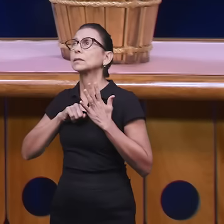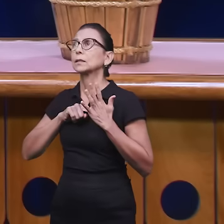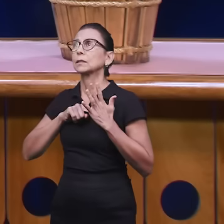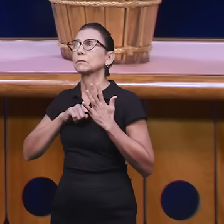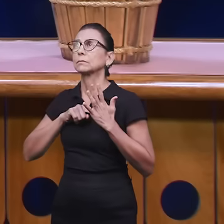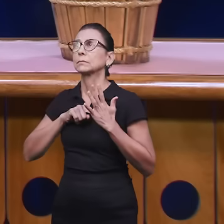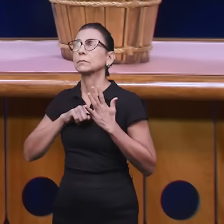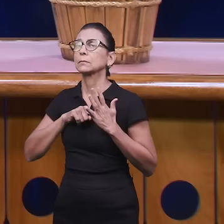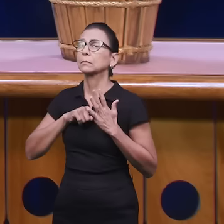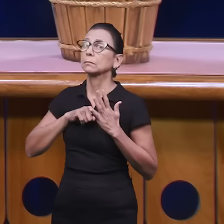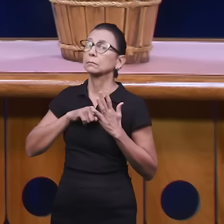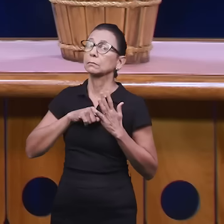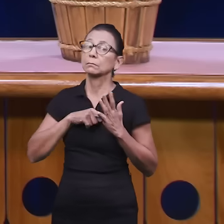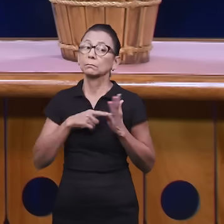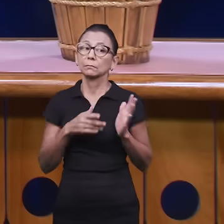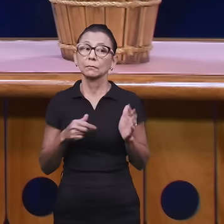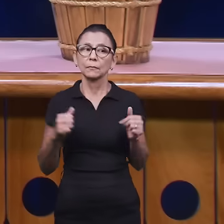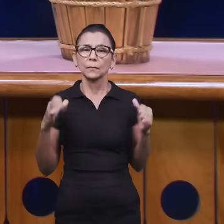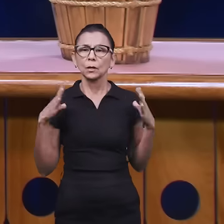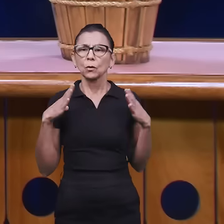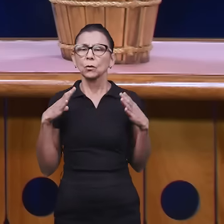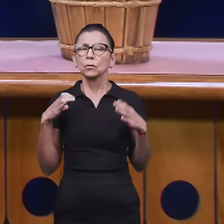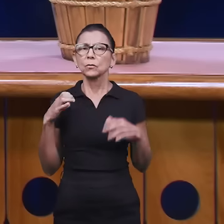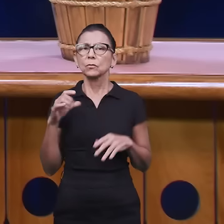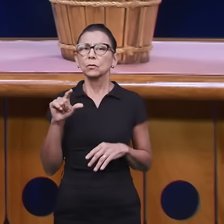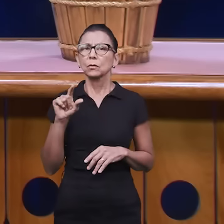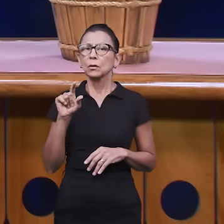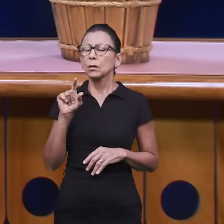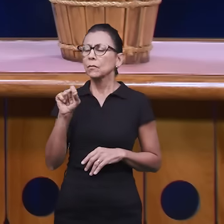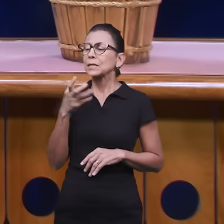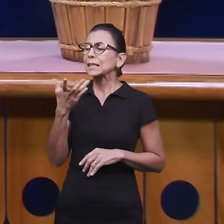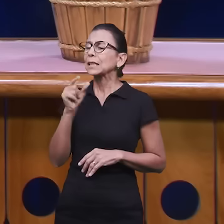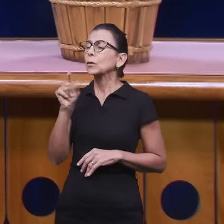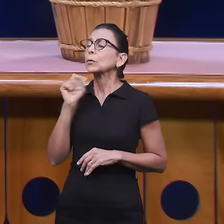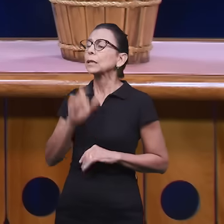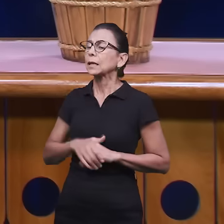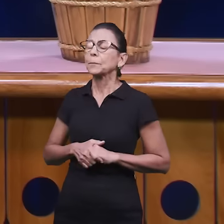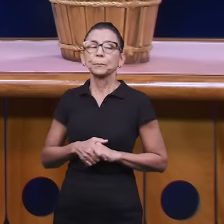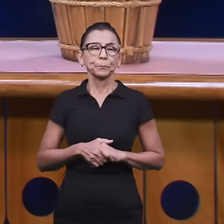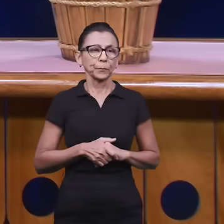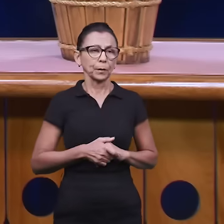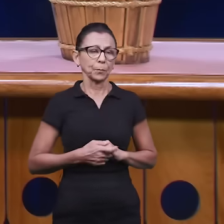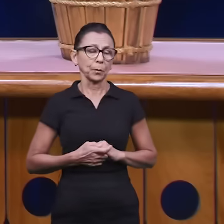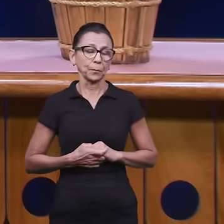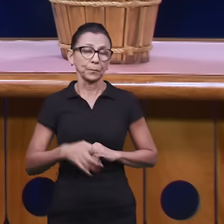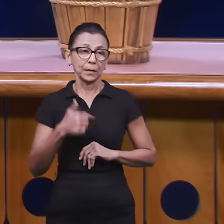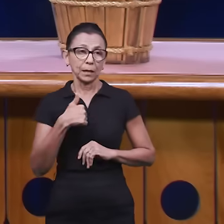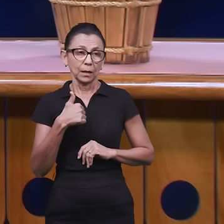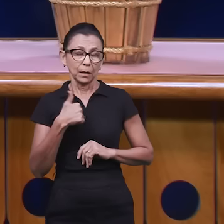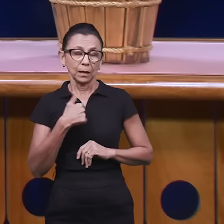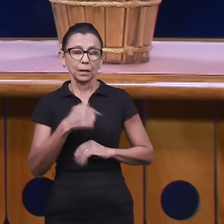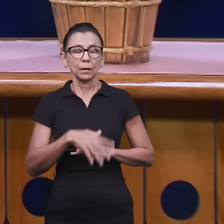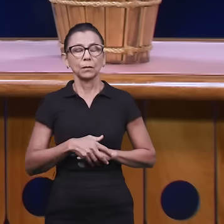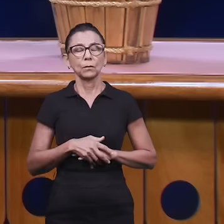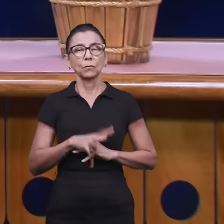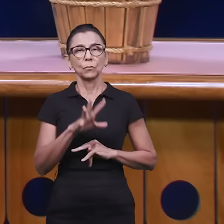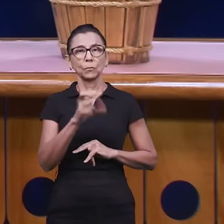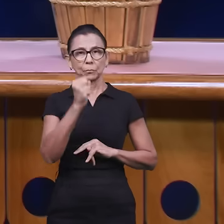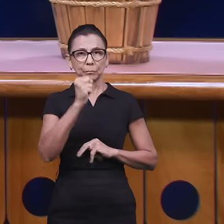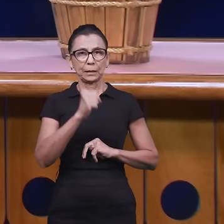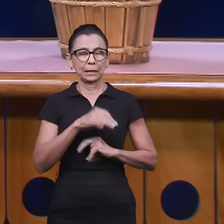ao anjo. E o anjo disse: que sinal você quer? Ele disse: olha, eu quero o seguinte, eu vou pegar uma